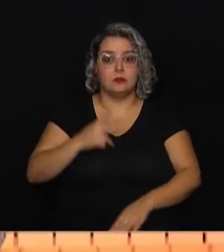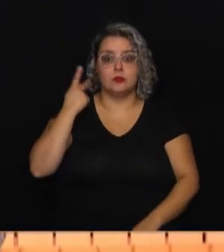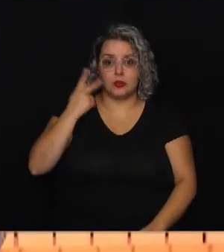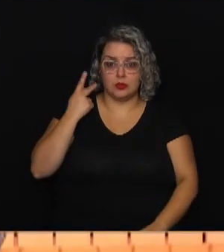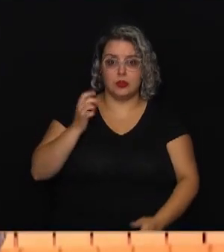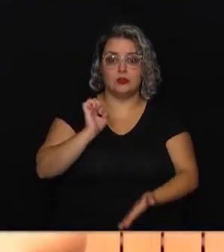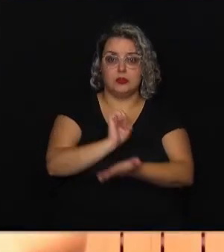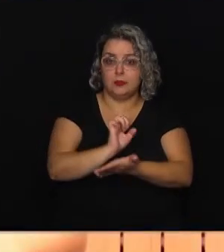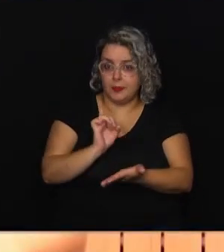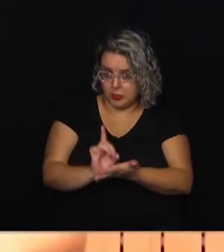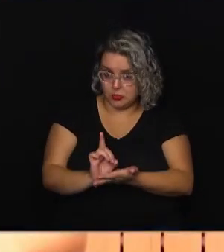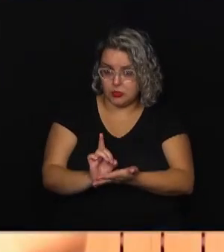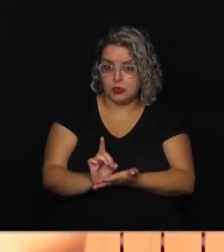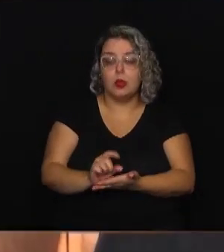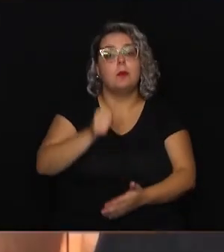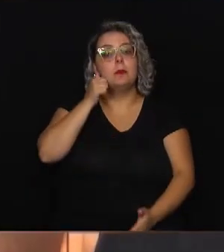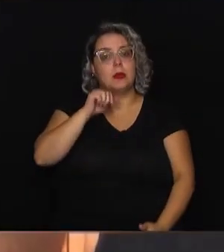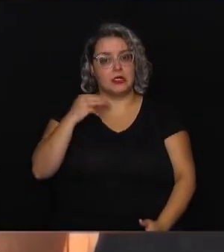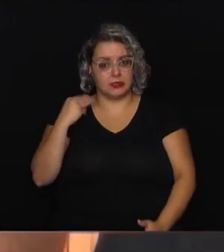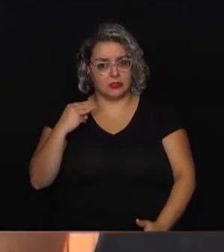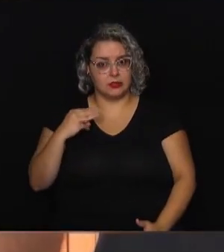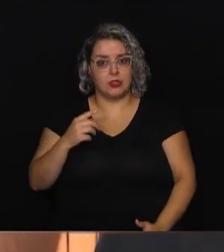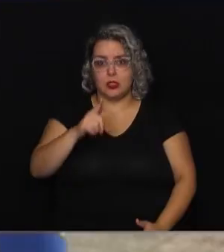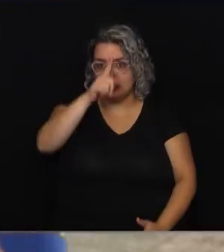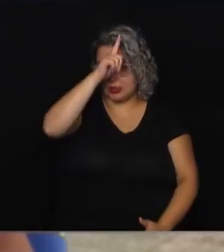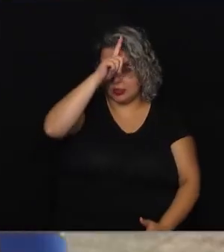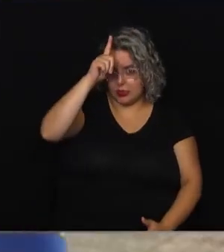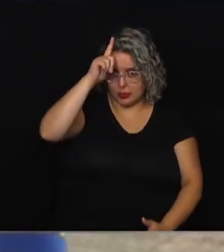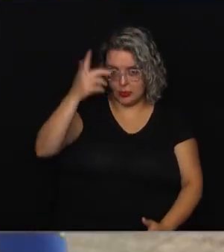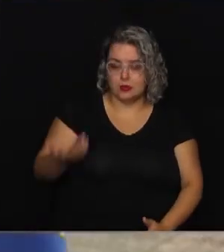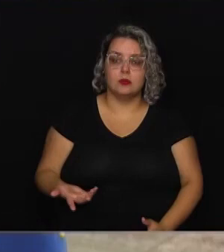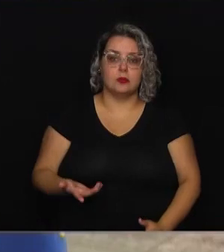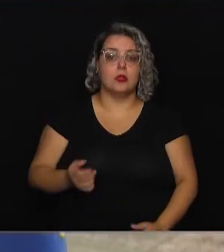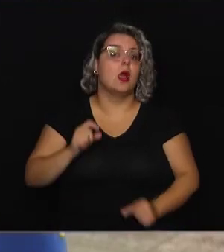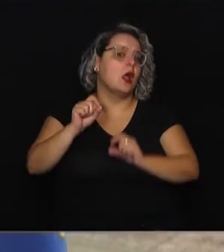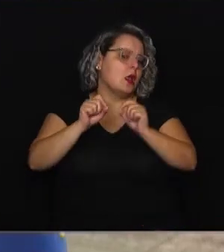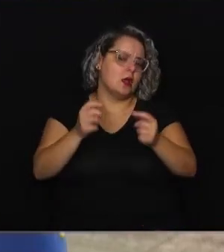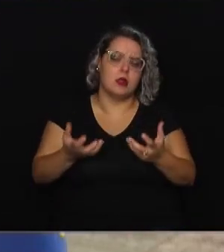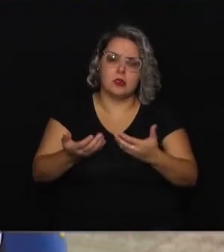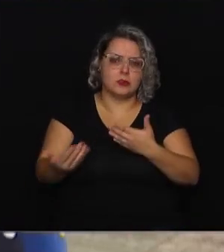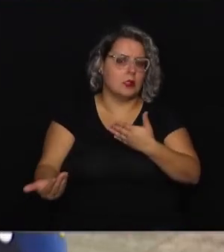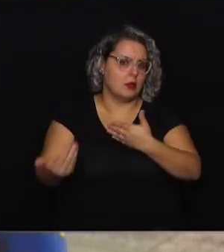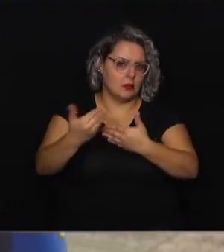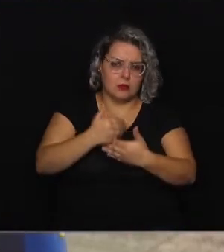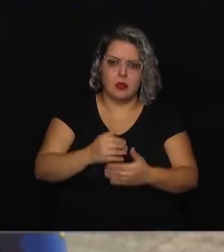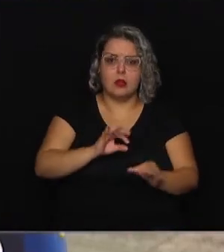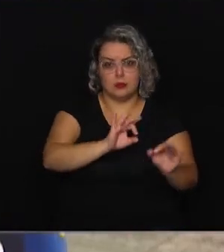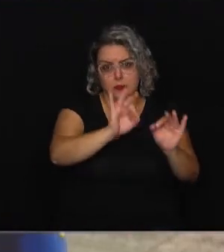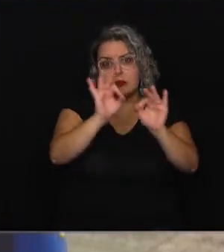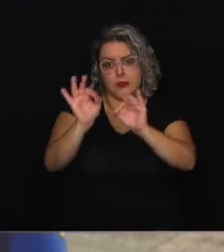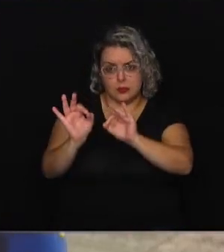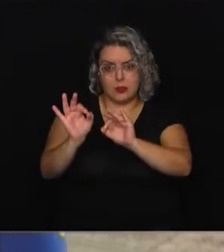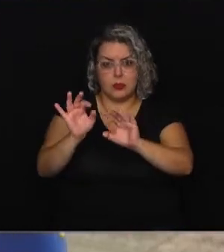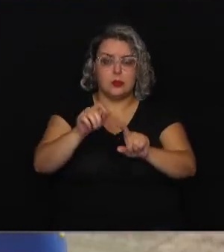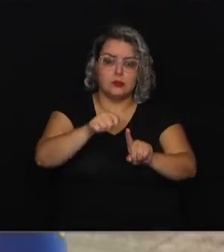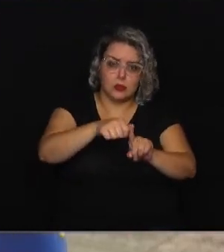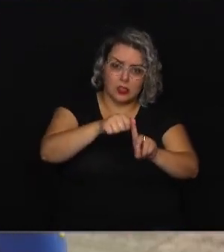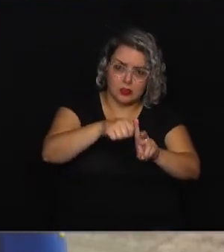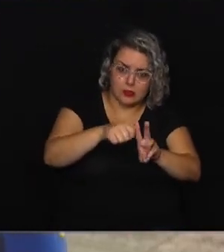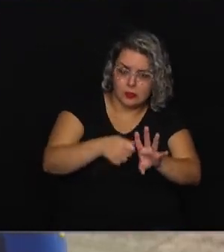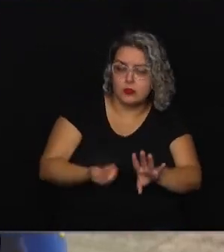parlamentares Edson Ribeiro, Mariana Conte e Gustavo Peta. Quem quiser participar é só acompanhar, né, no calendário da Câmara,